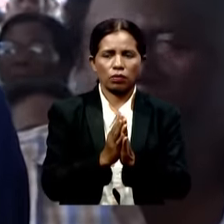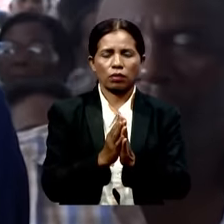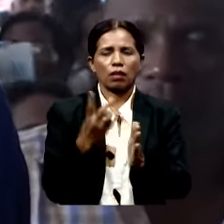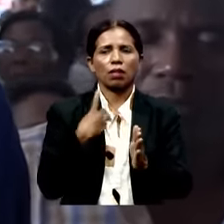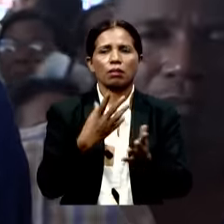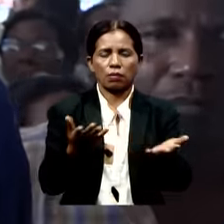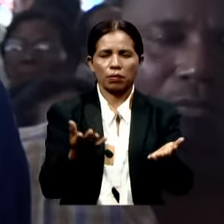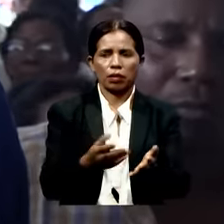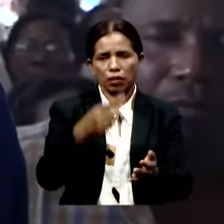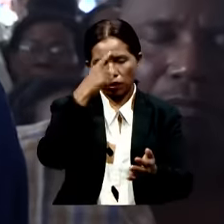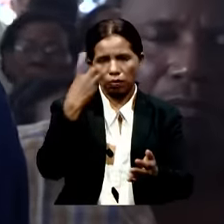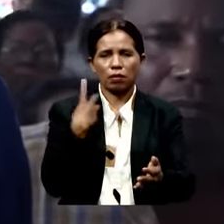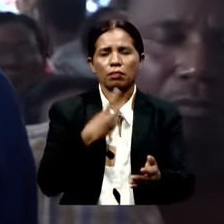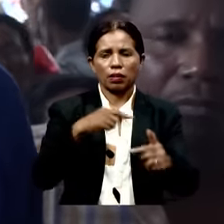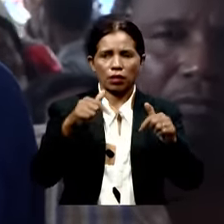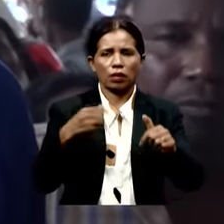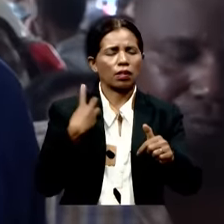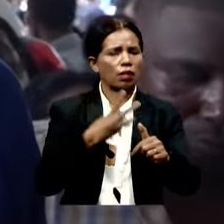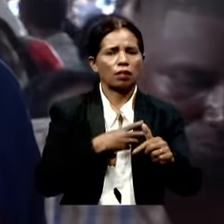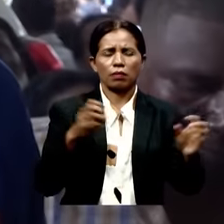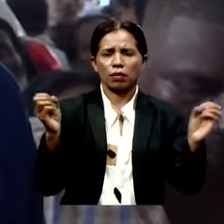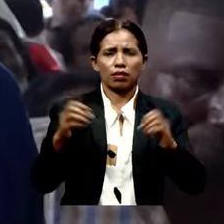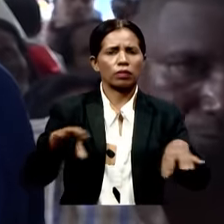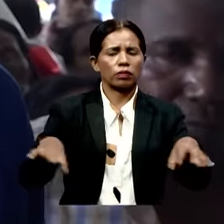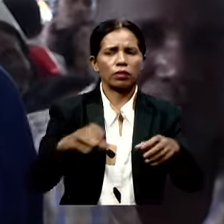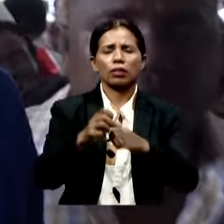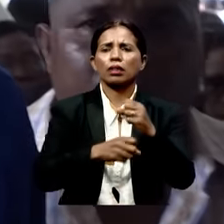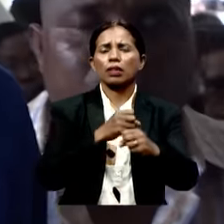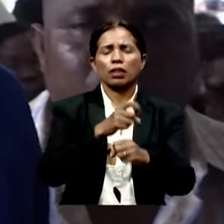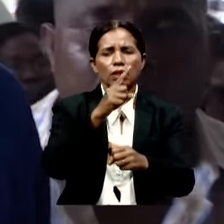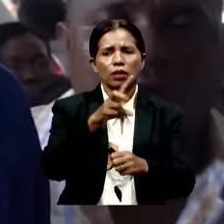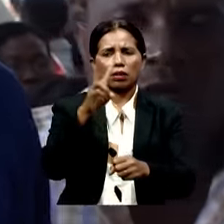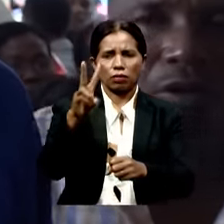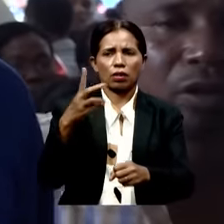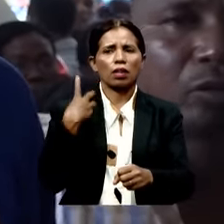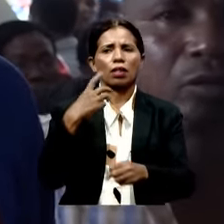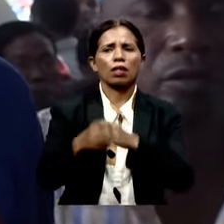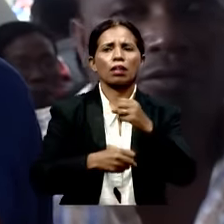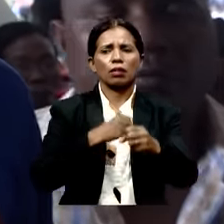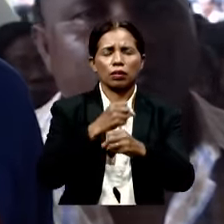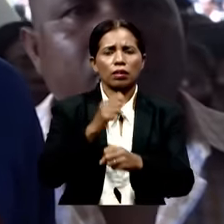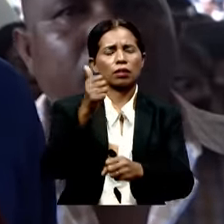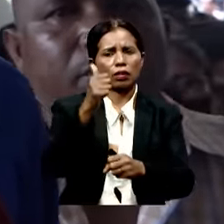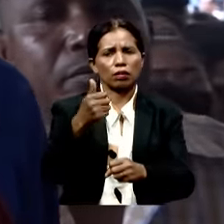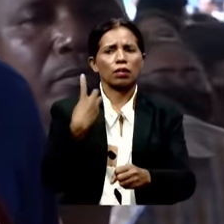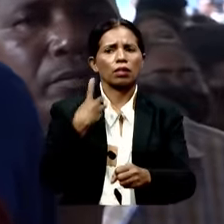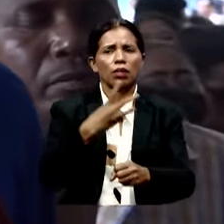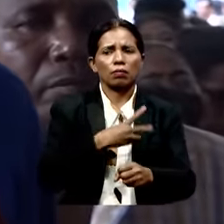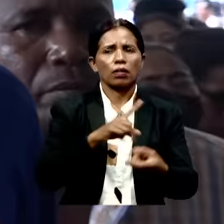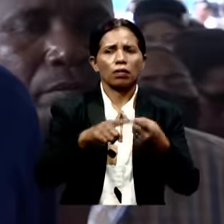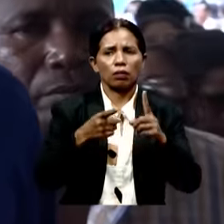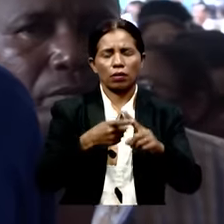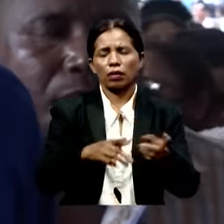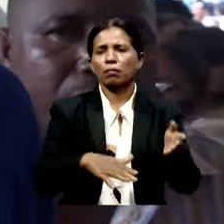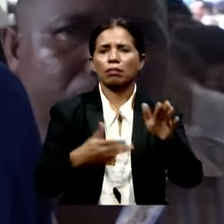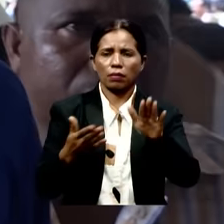sole tamba ami sira ne maka ene ami laos contratado tina ida ruania ami tina sanulu ona aminia maluk mos balu mate